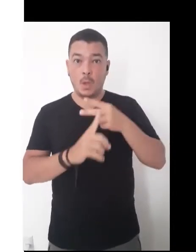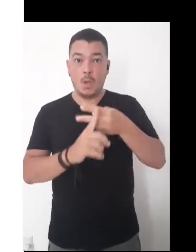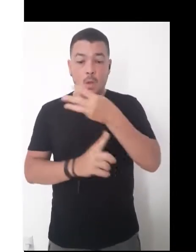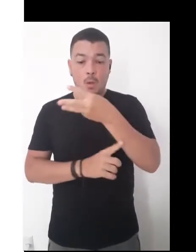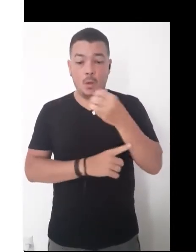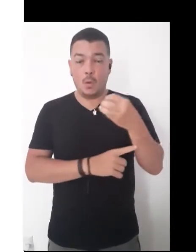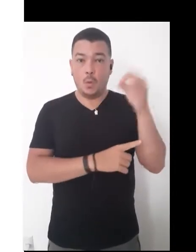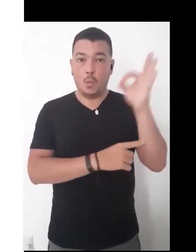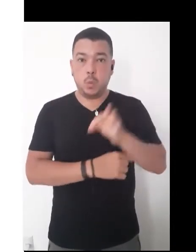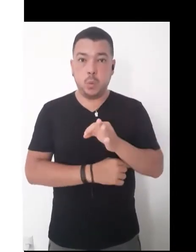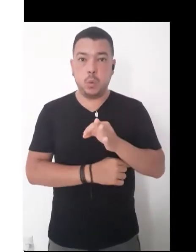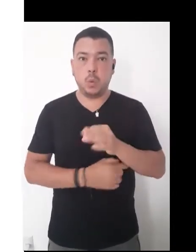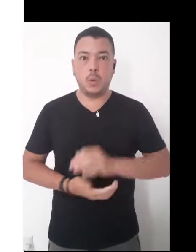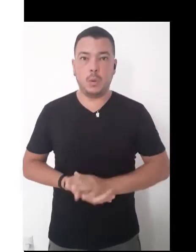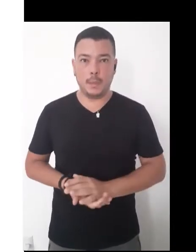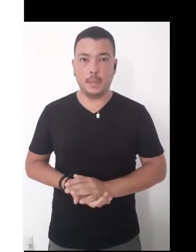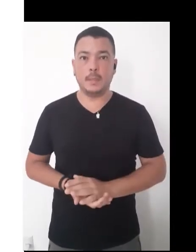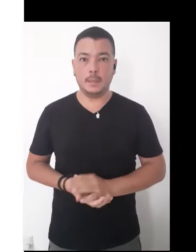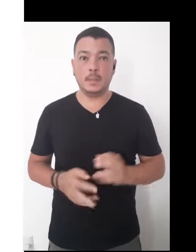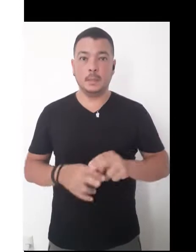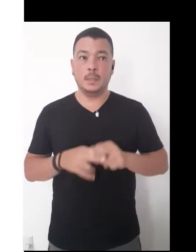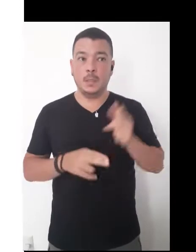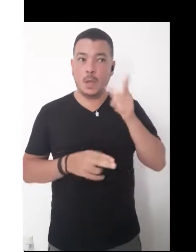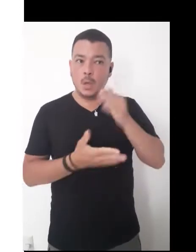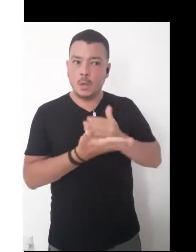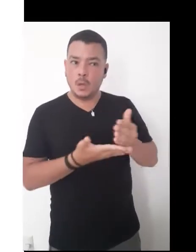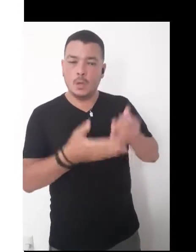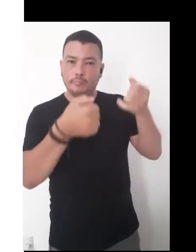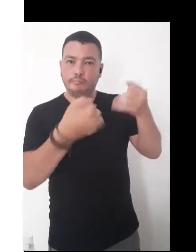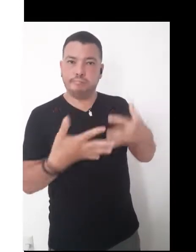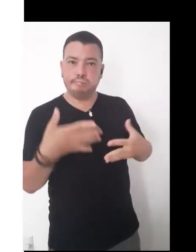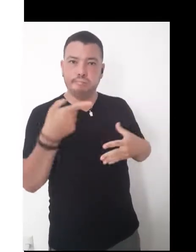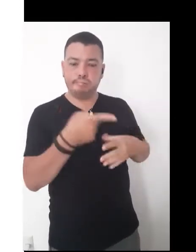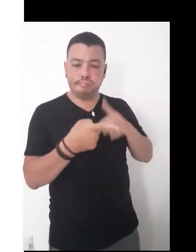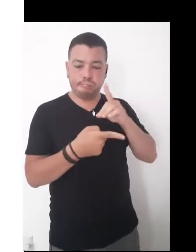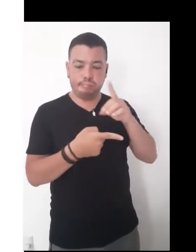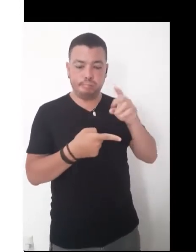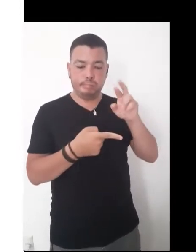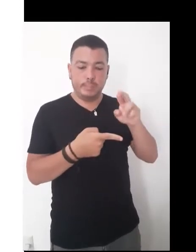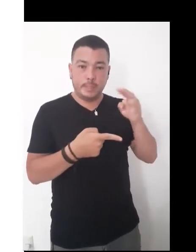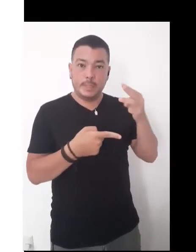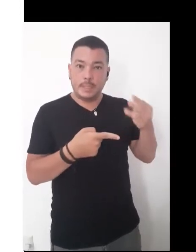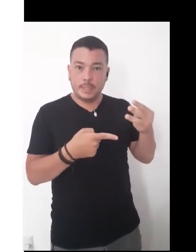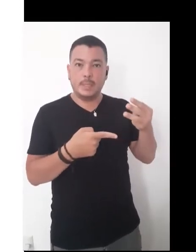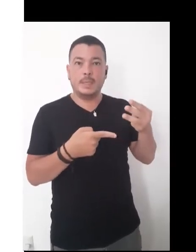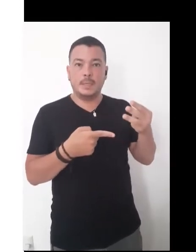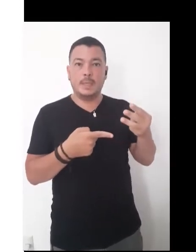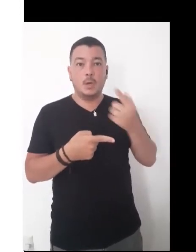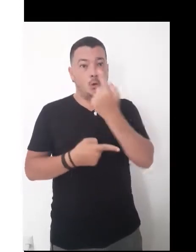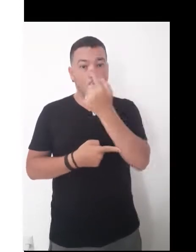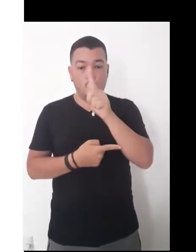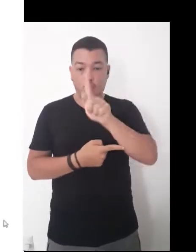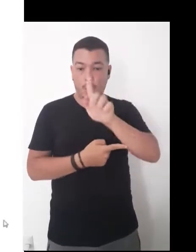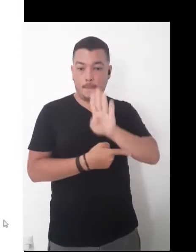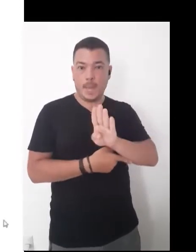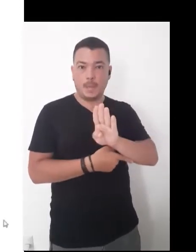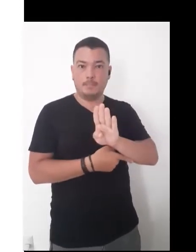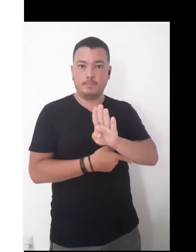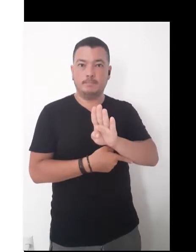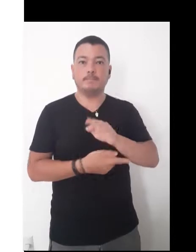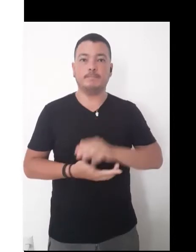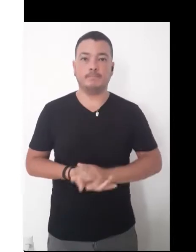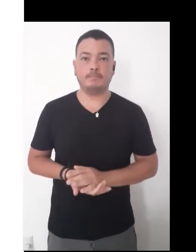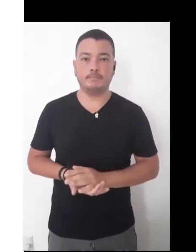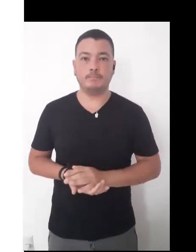300%. Então, no DDR3 a gente começa a comentar pentes ou módulos de memória de 1 GB de espaço. Né? E